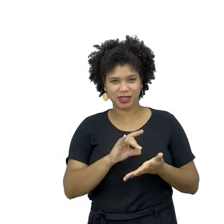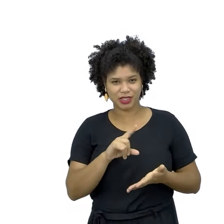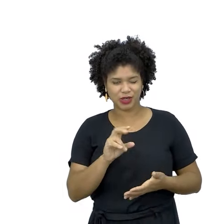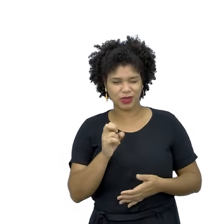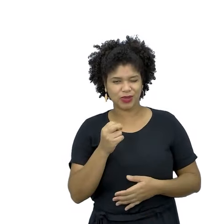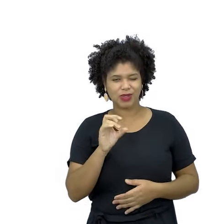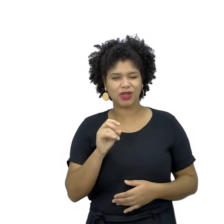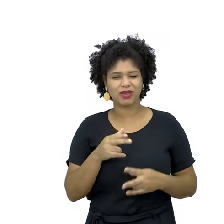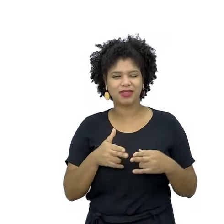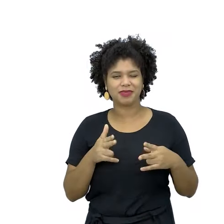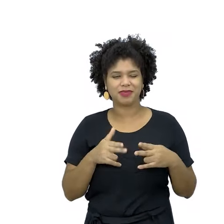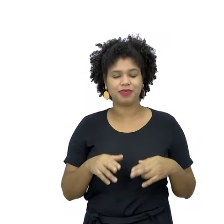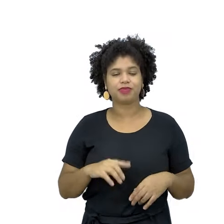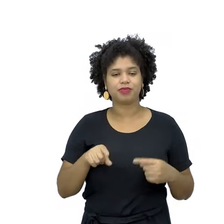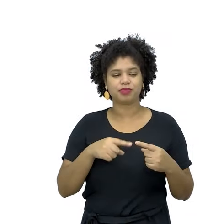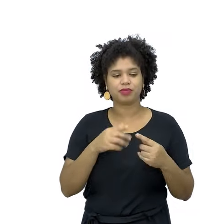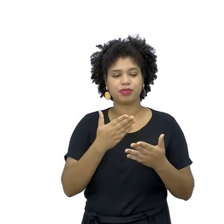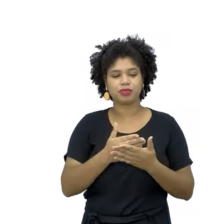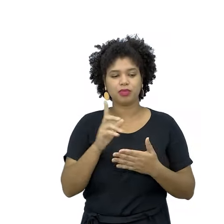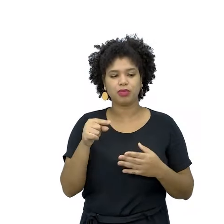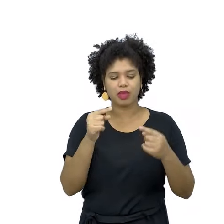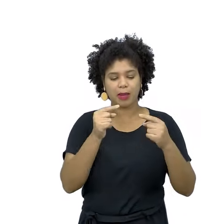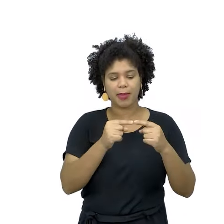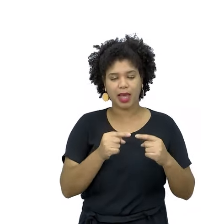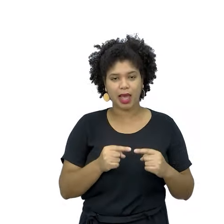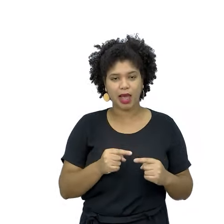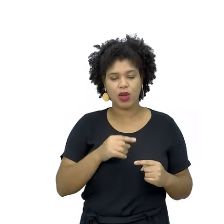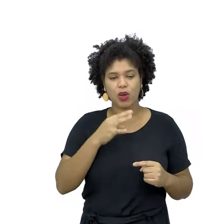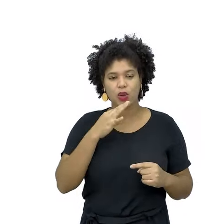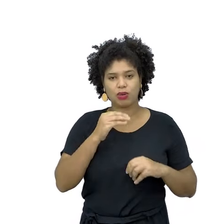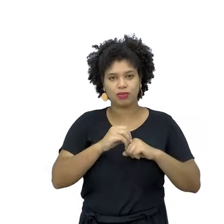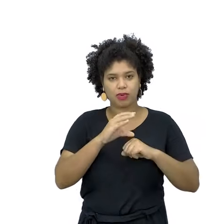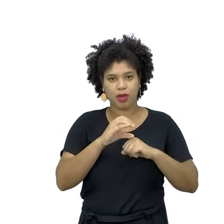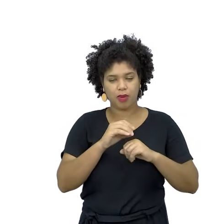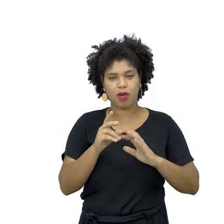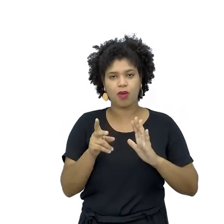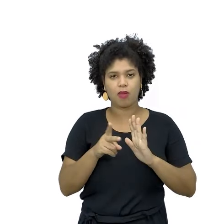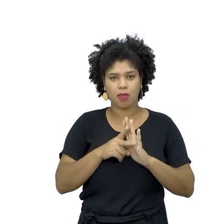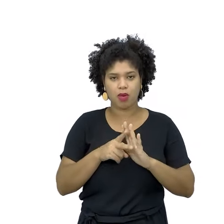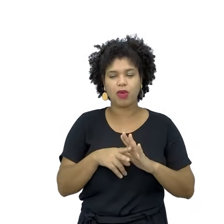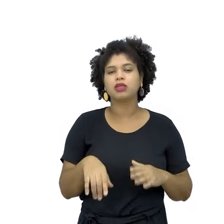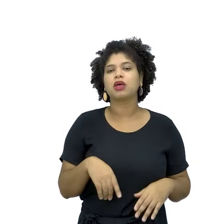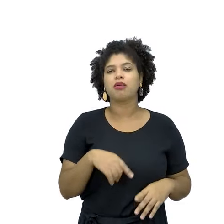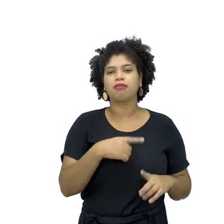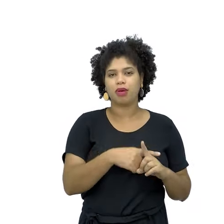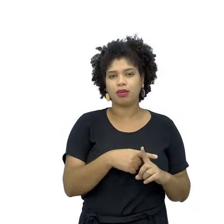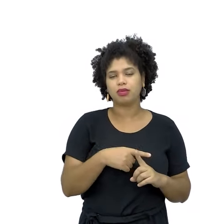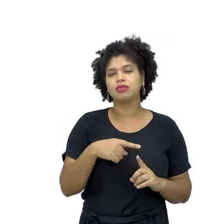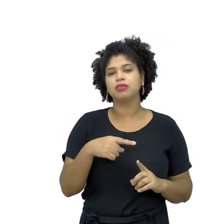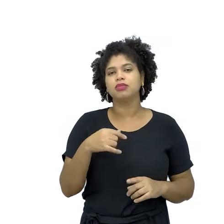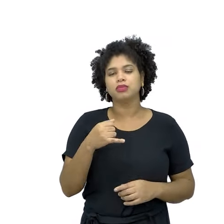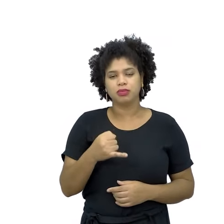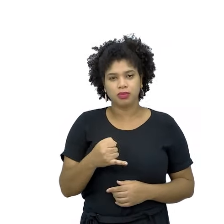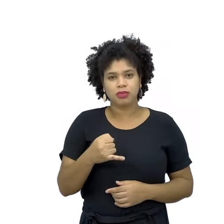aulas é aplicar os conhecimentos das propriedades e operações com números